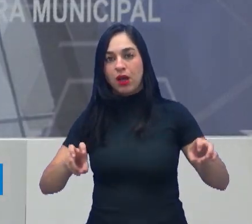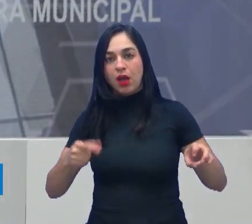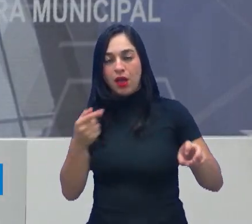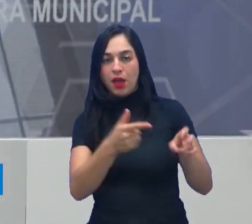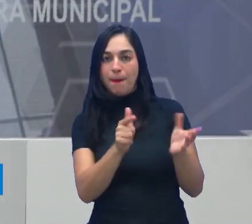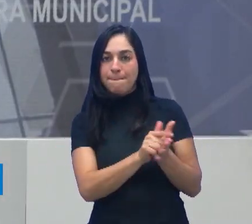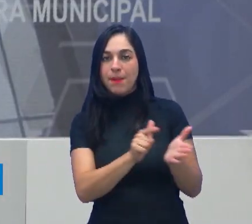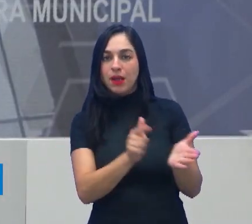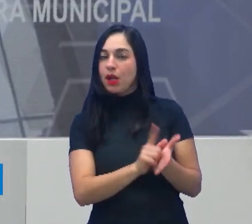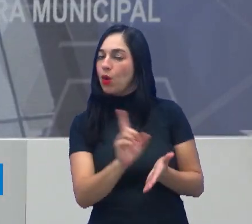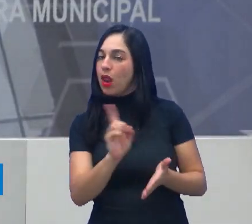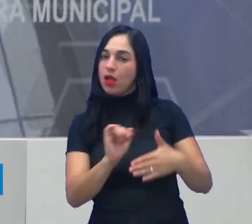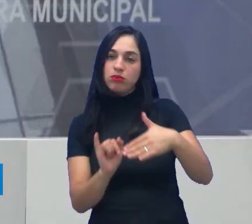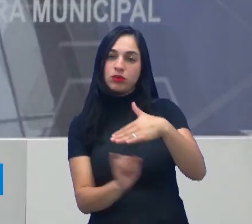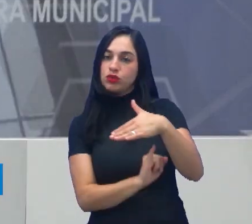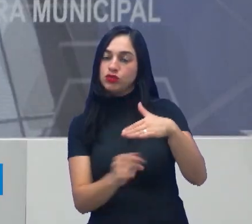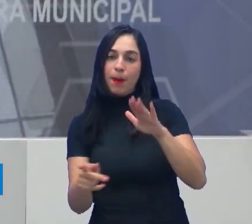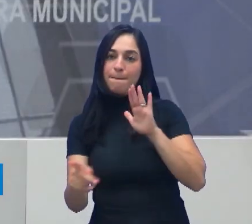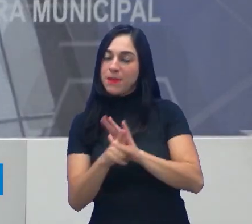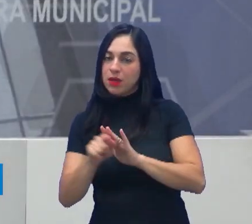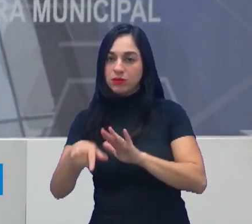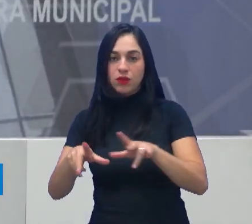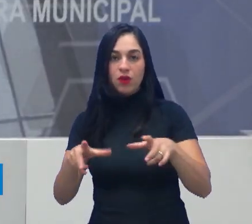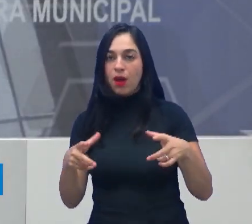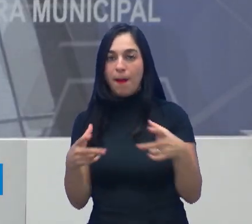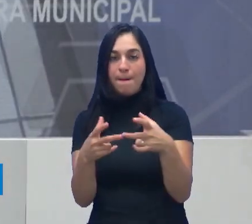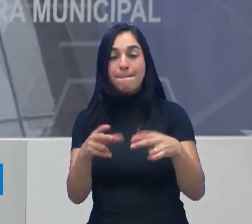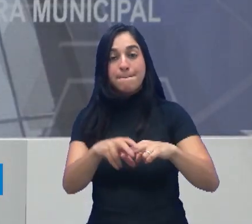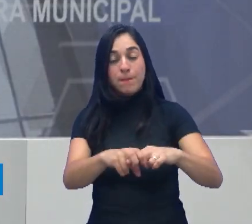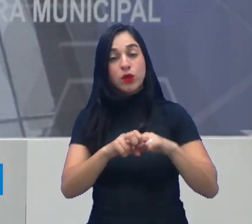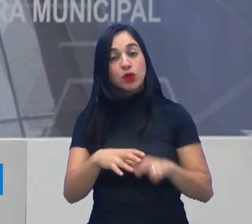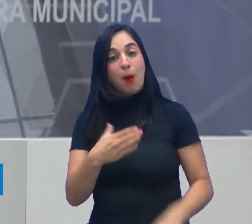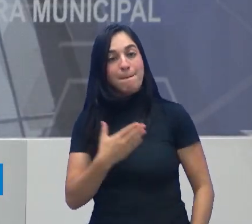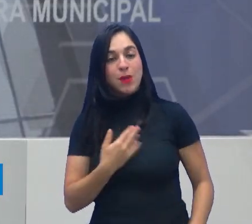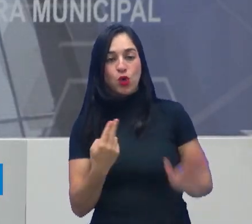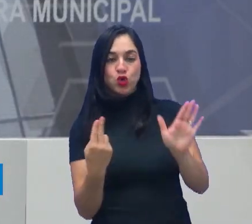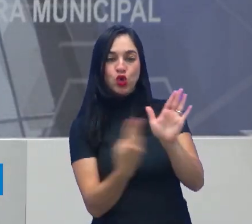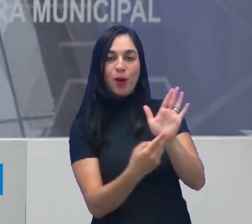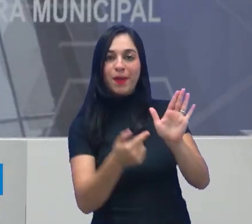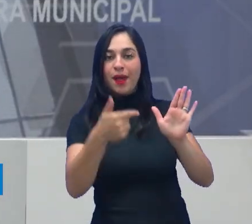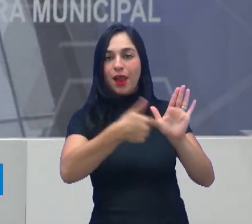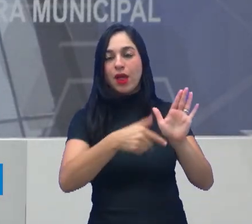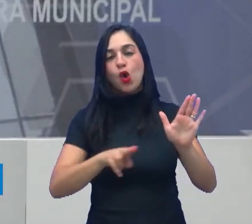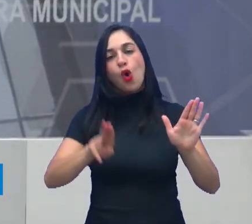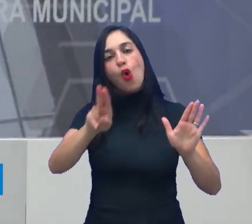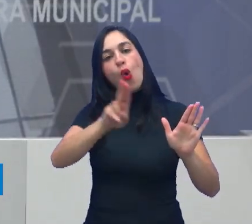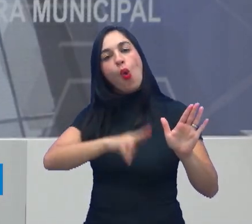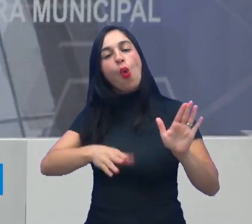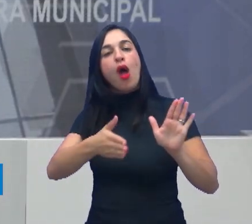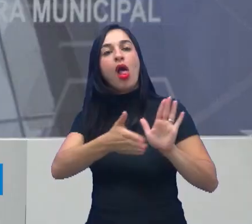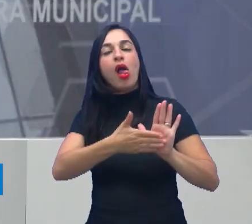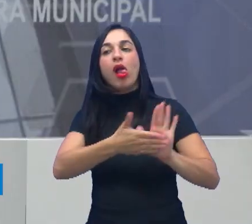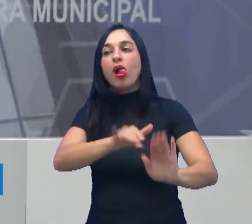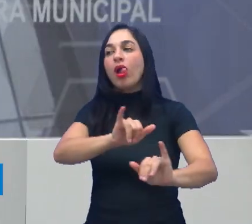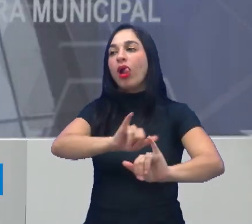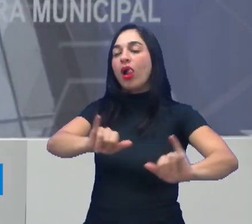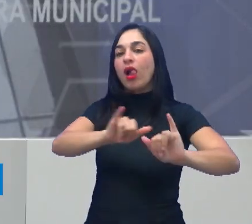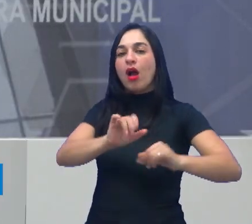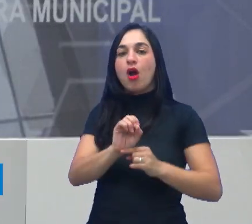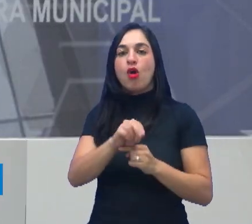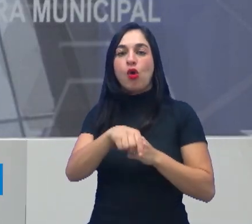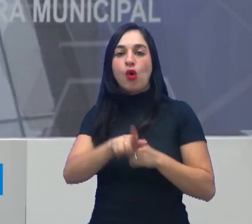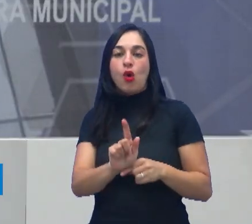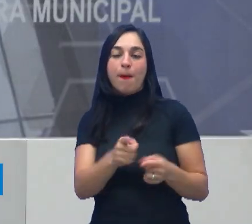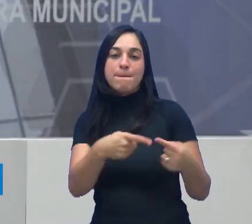como institucional. Portanto, eu não permito que o meu nome seja utilizado para fazer propaganda para a ONG ligada ao Partido dos